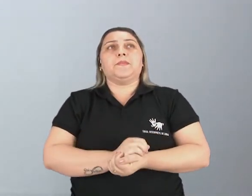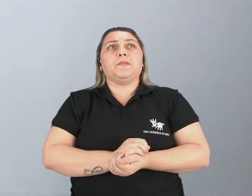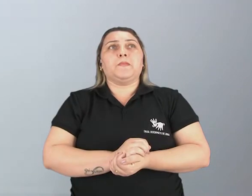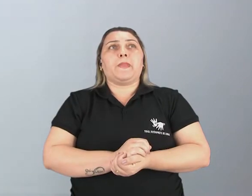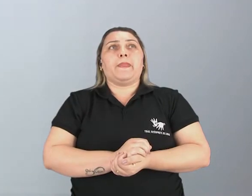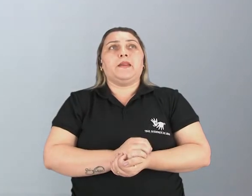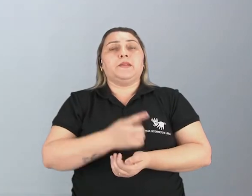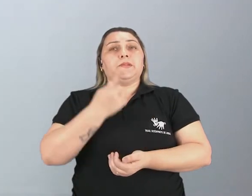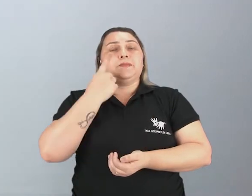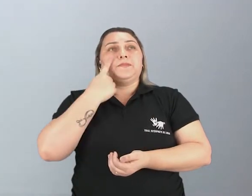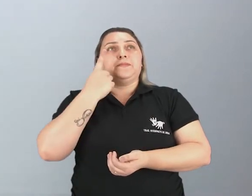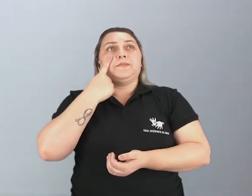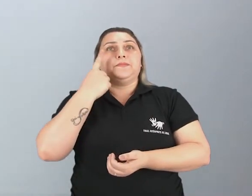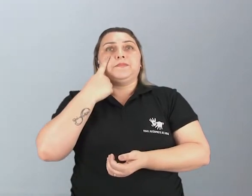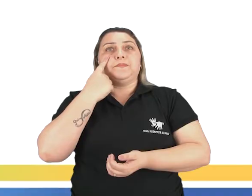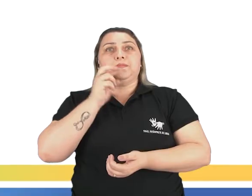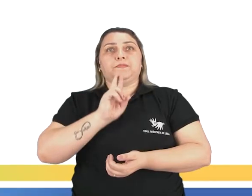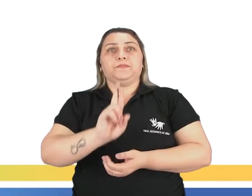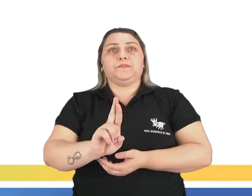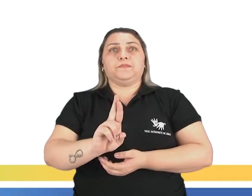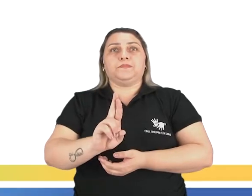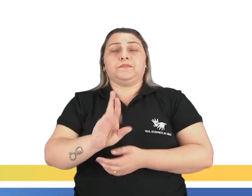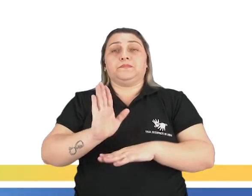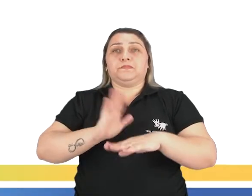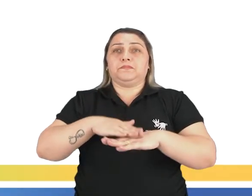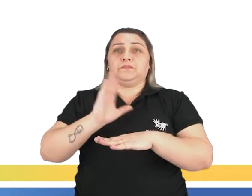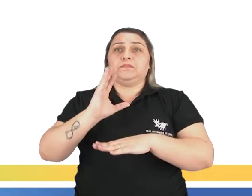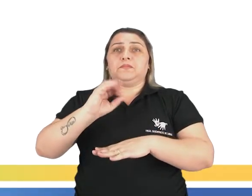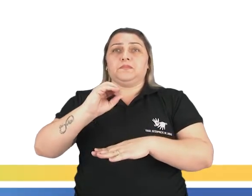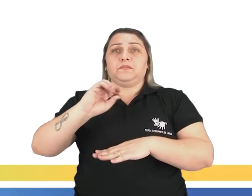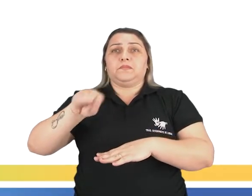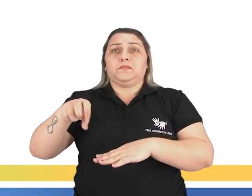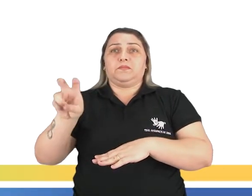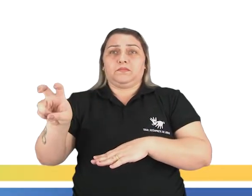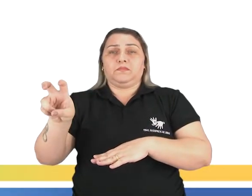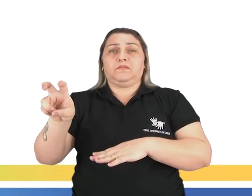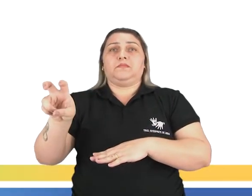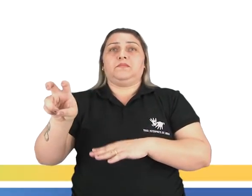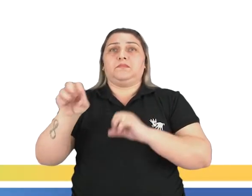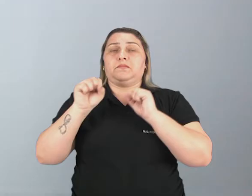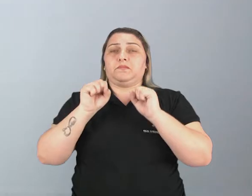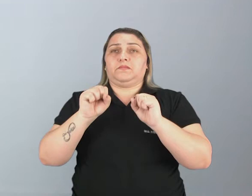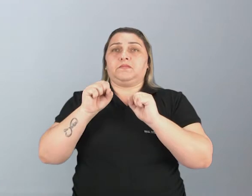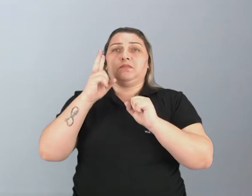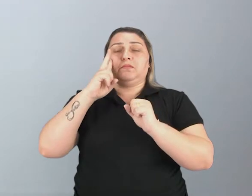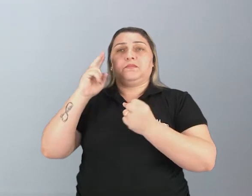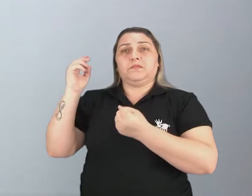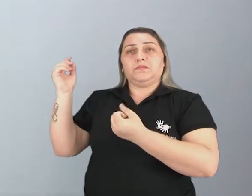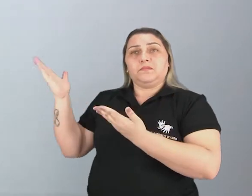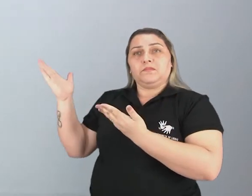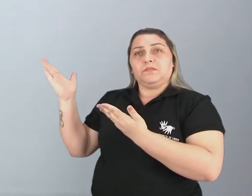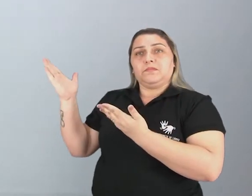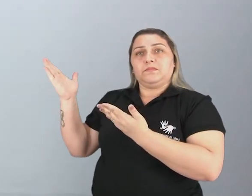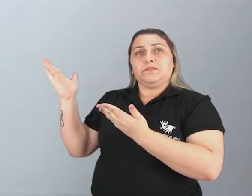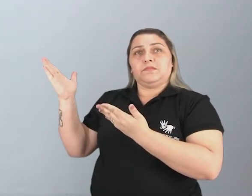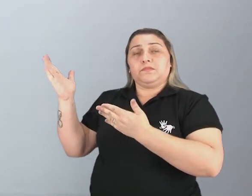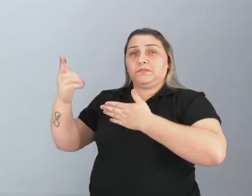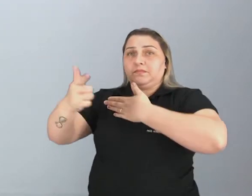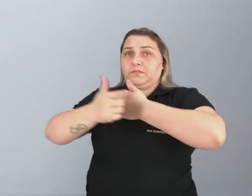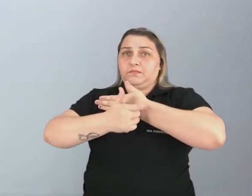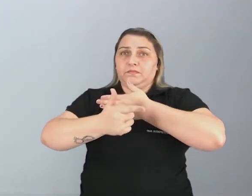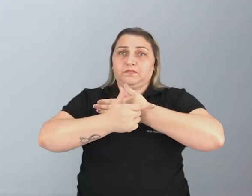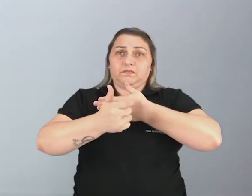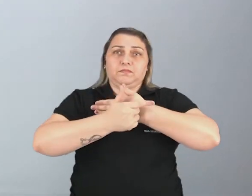Então, vamos ver aqui, só conferir a resposta. O maior é o 5, que você pode estar vendo através do papel,